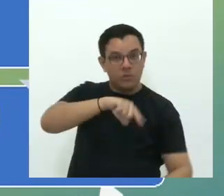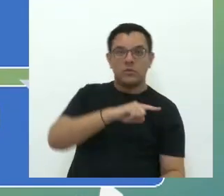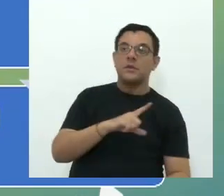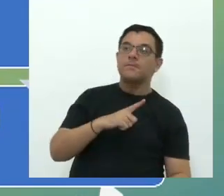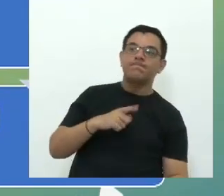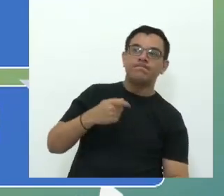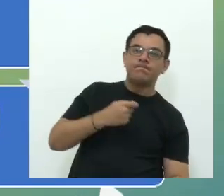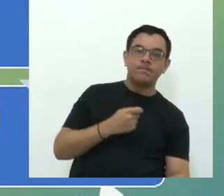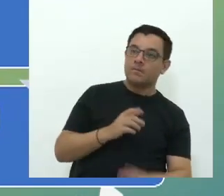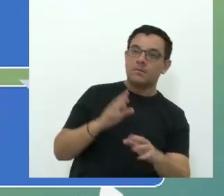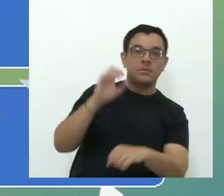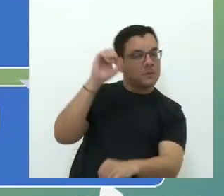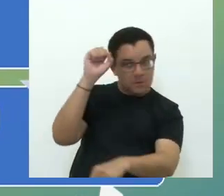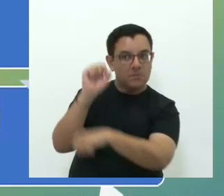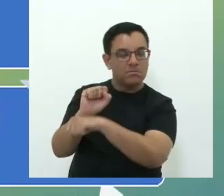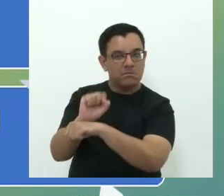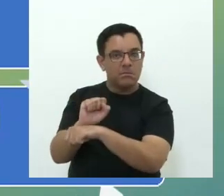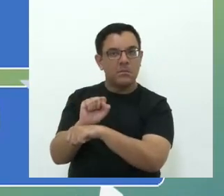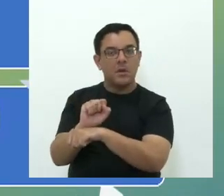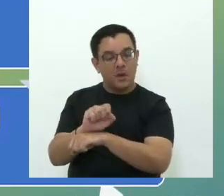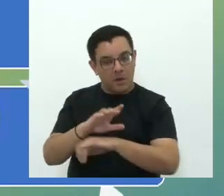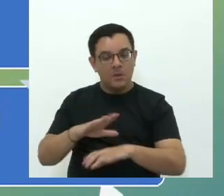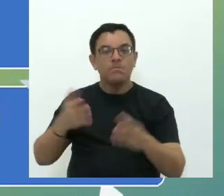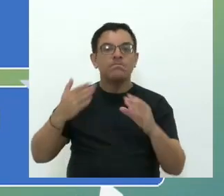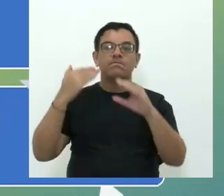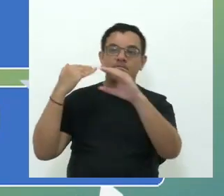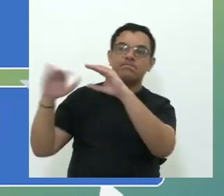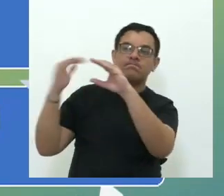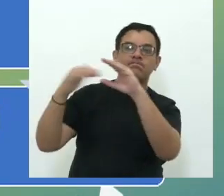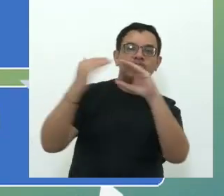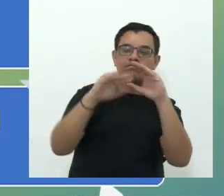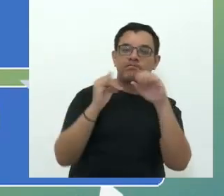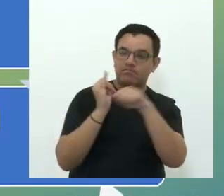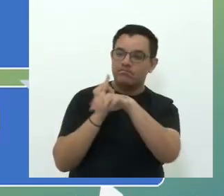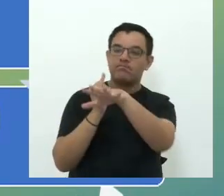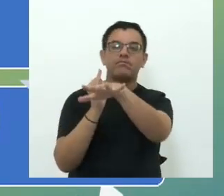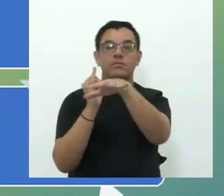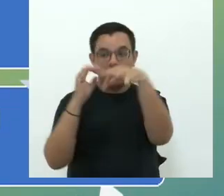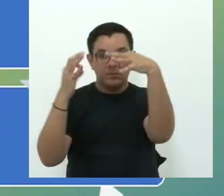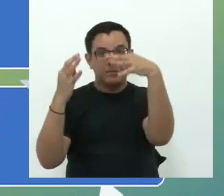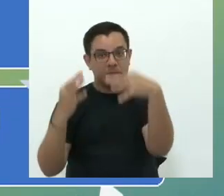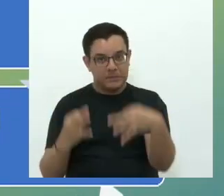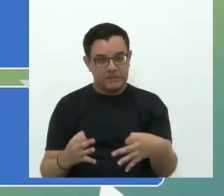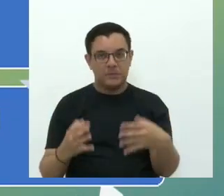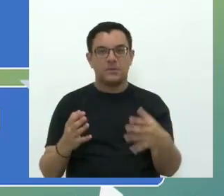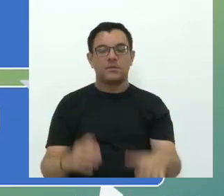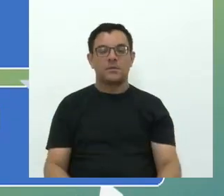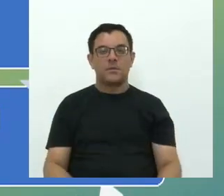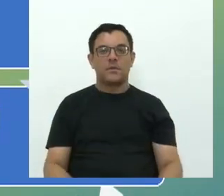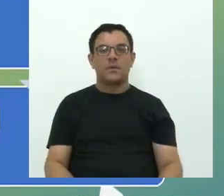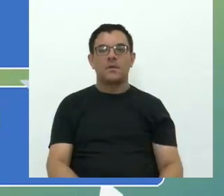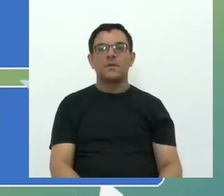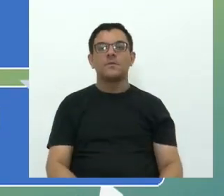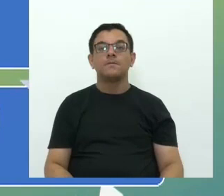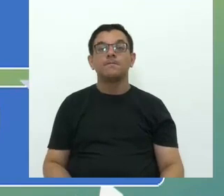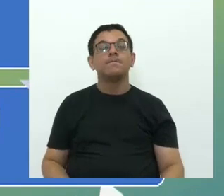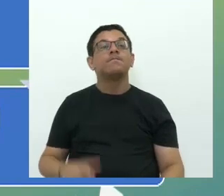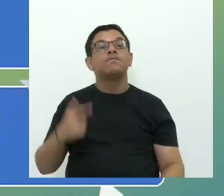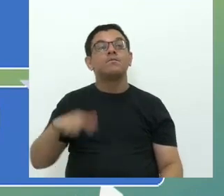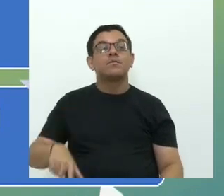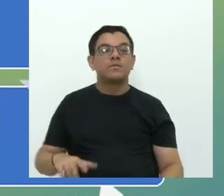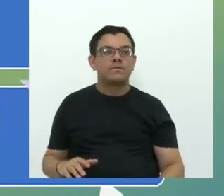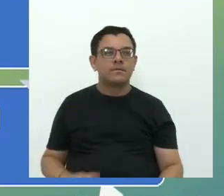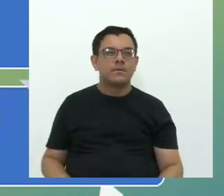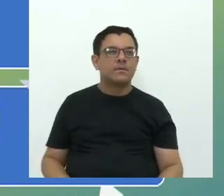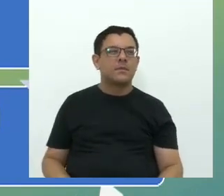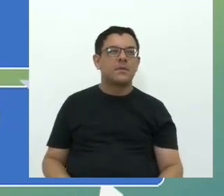desinformar e passar para a frente a ação informativa ainda esqueçamos